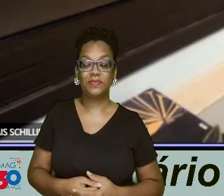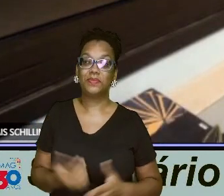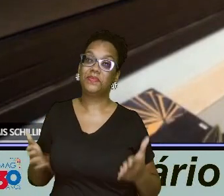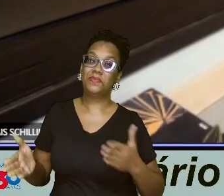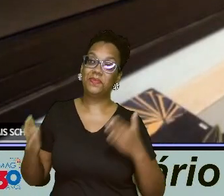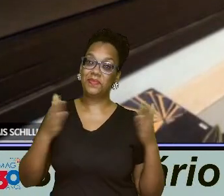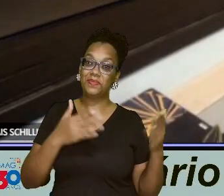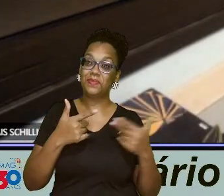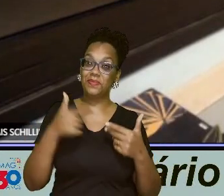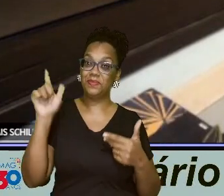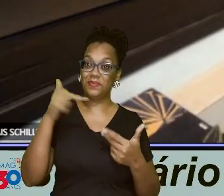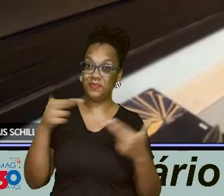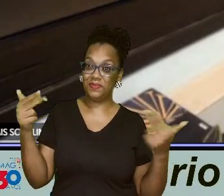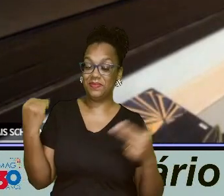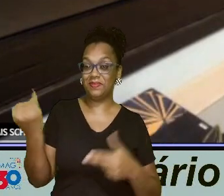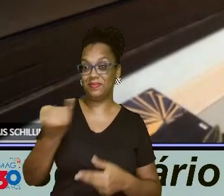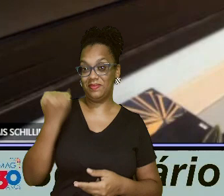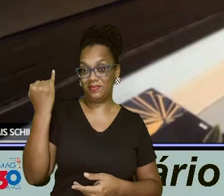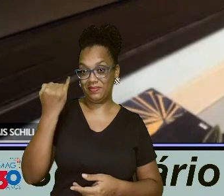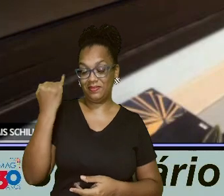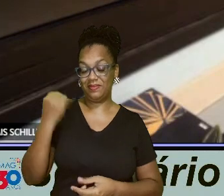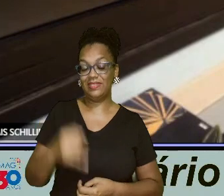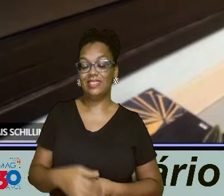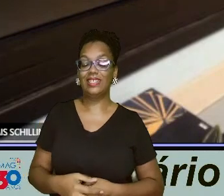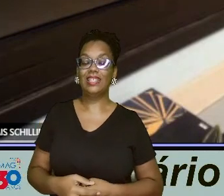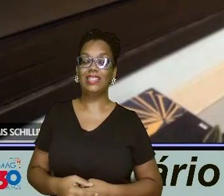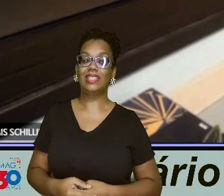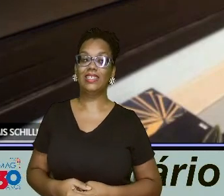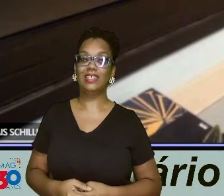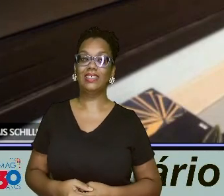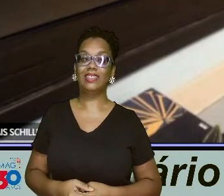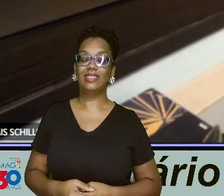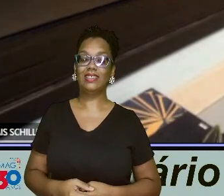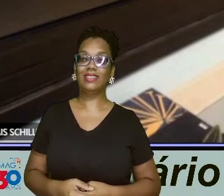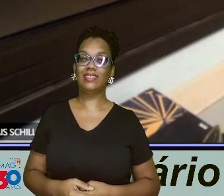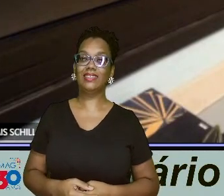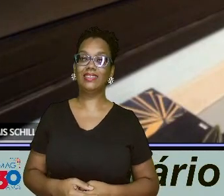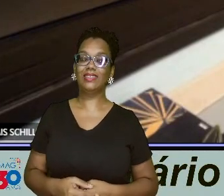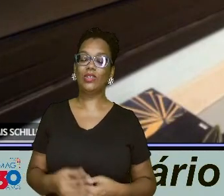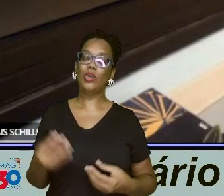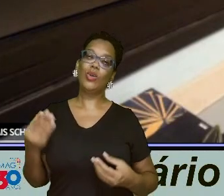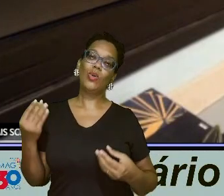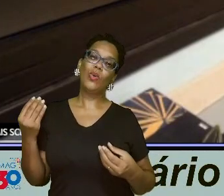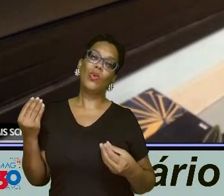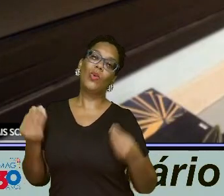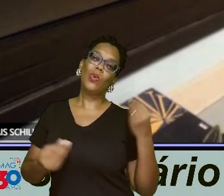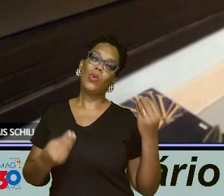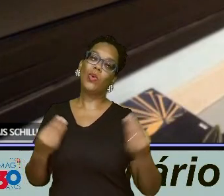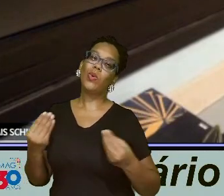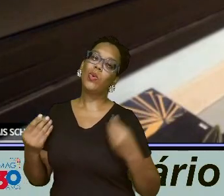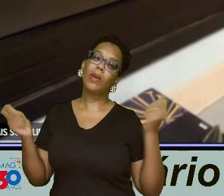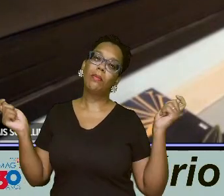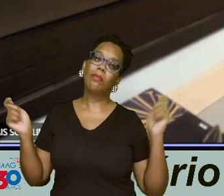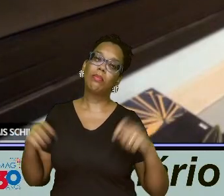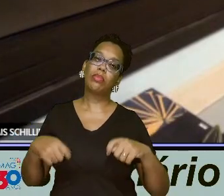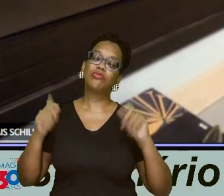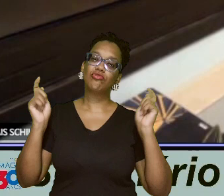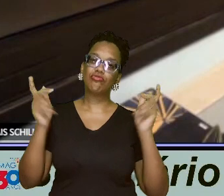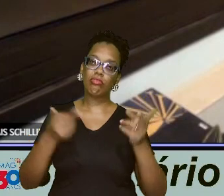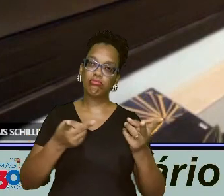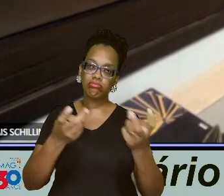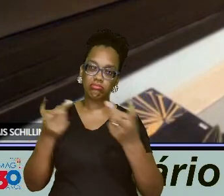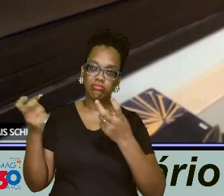pareceu extremamente relevante é o quanto foi possível já captar